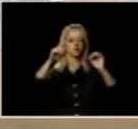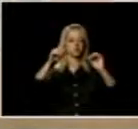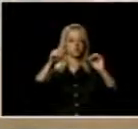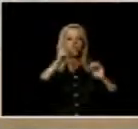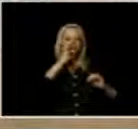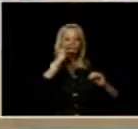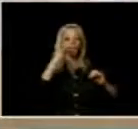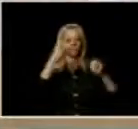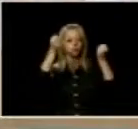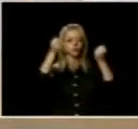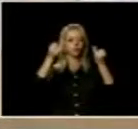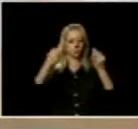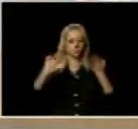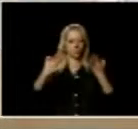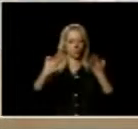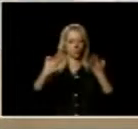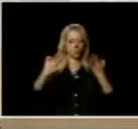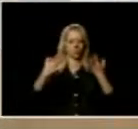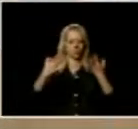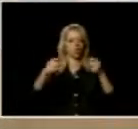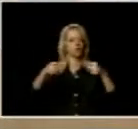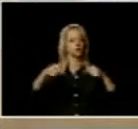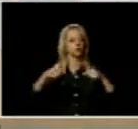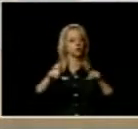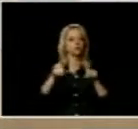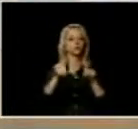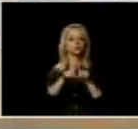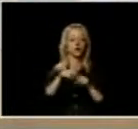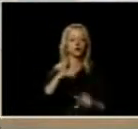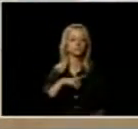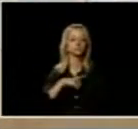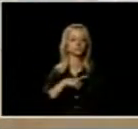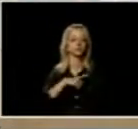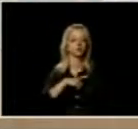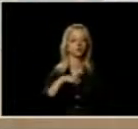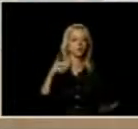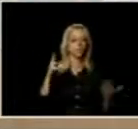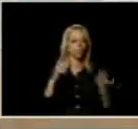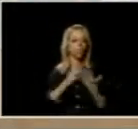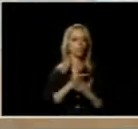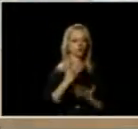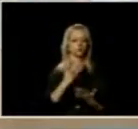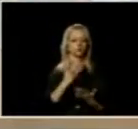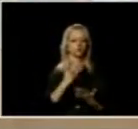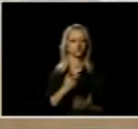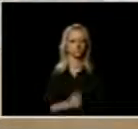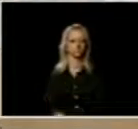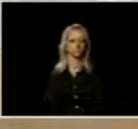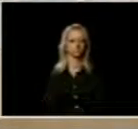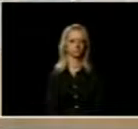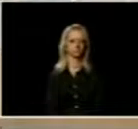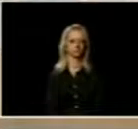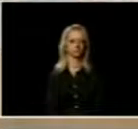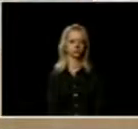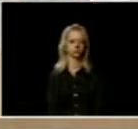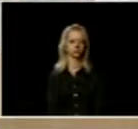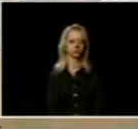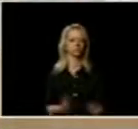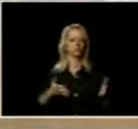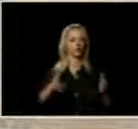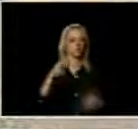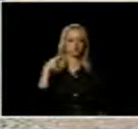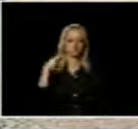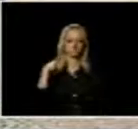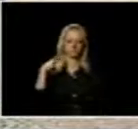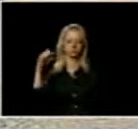essa relação que deveria acontecer. Então é importante pontuar isso aí. A próxima vereadora inscrita, a vereadora Vera Saba. Vereador Jefferson, só lembrando